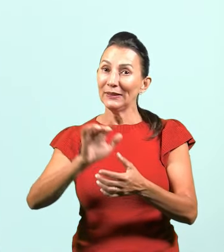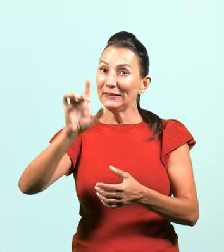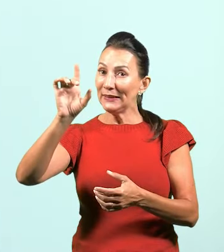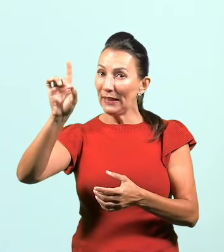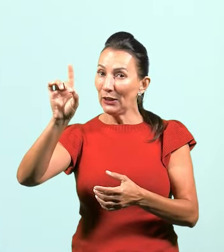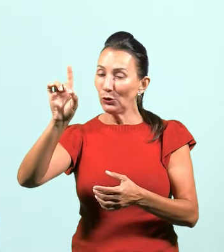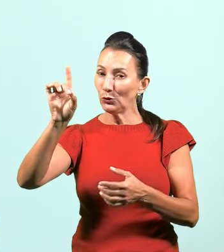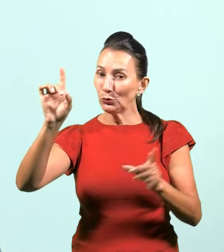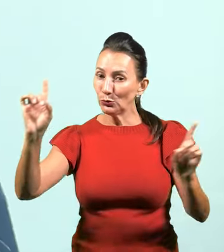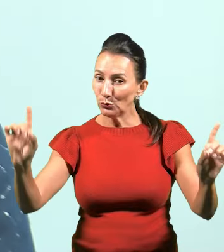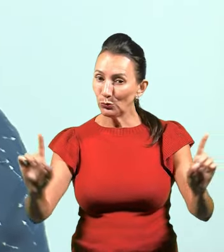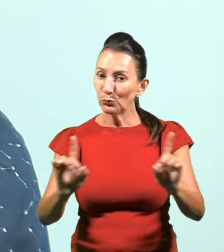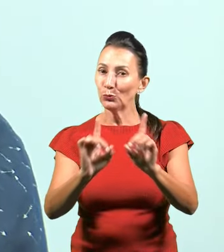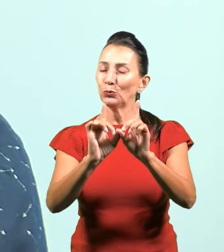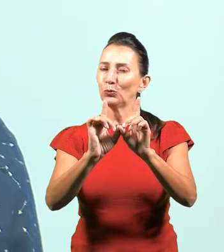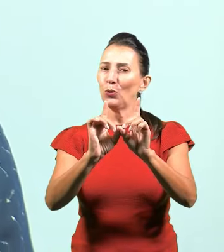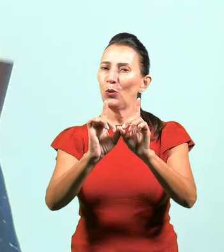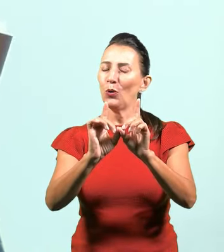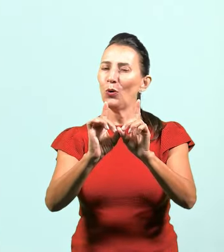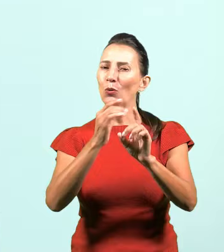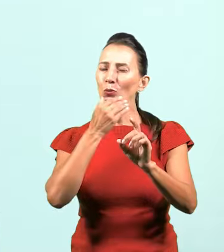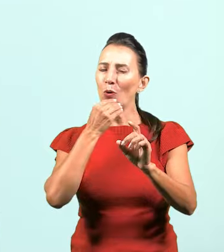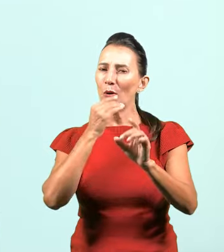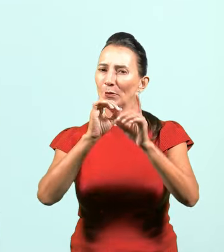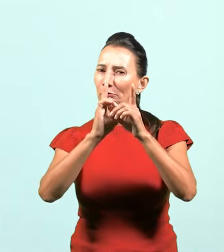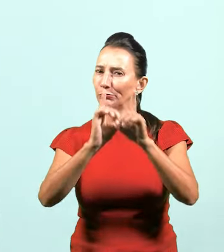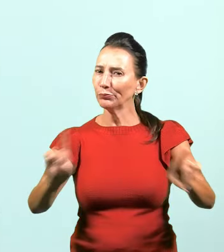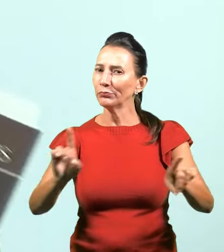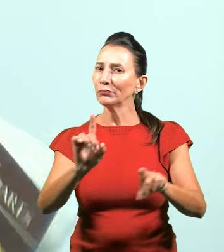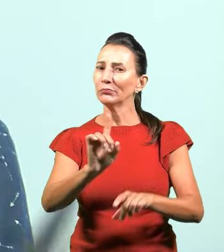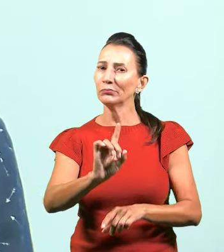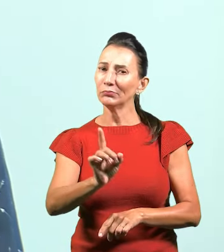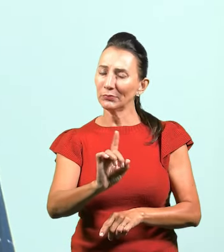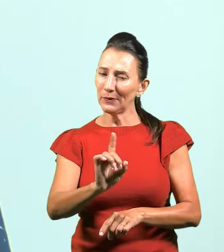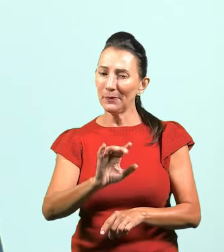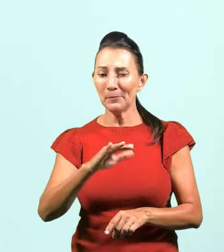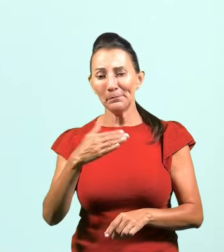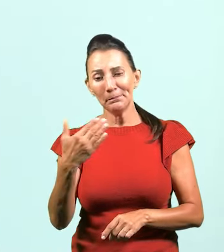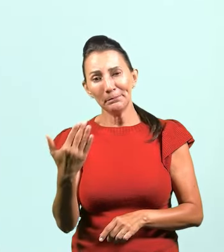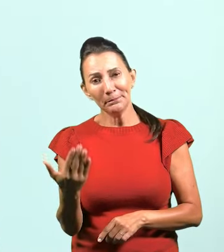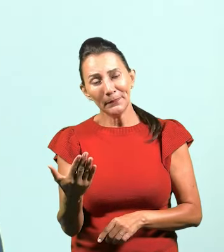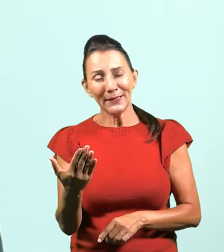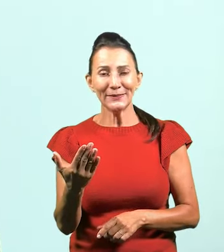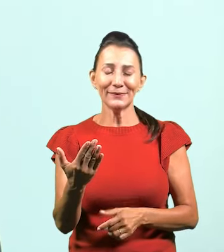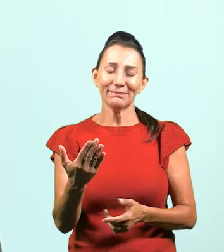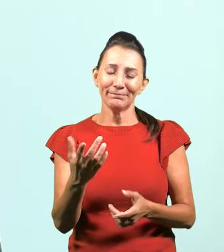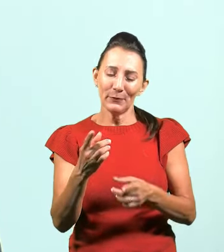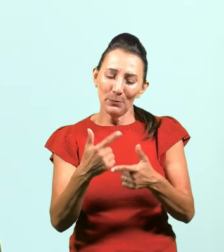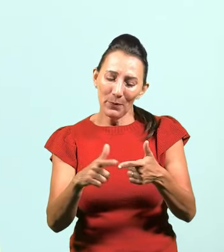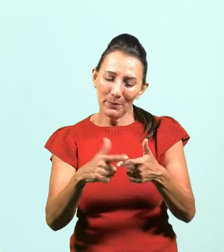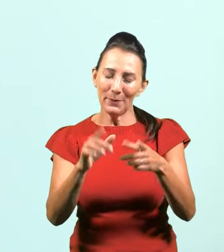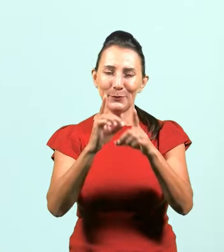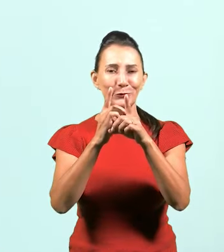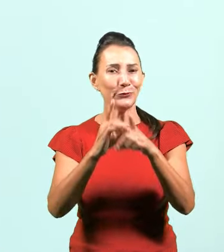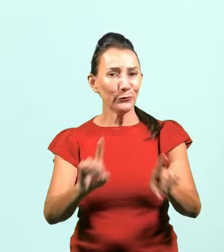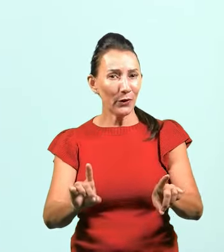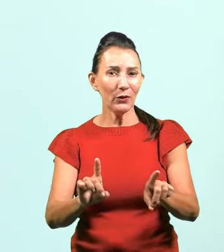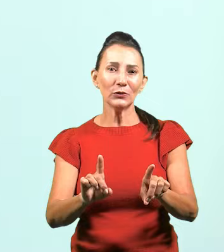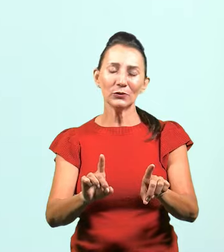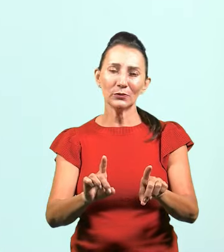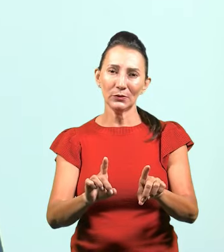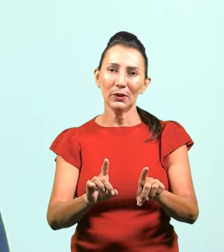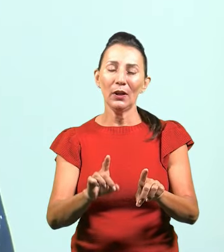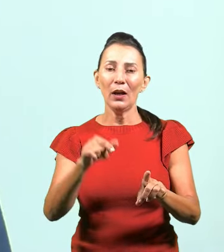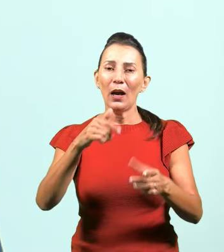Portanto, o que Deus ajuntou, não separe o homem. Mas vem a questão do divórcio,